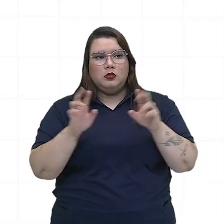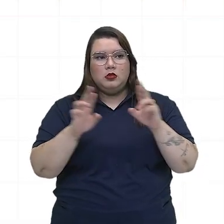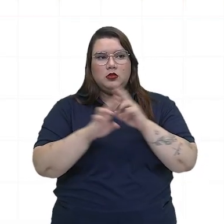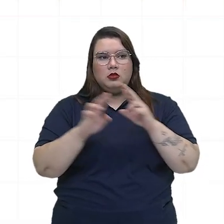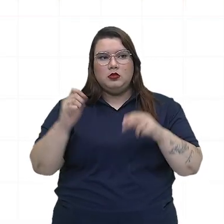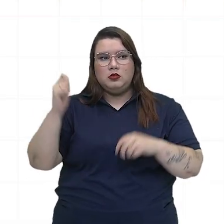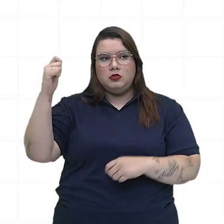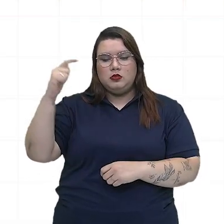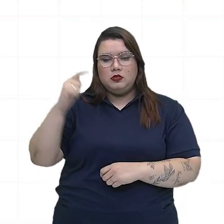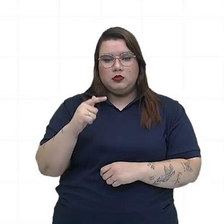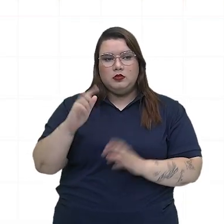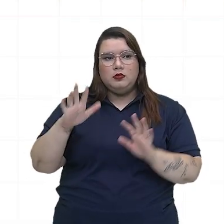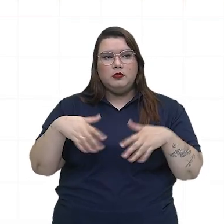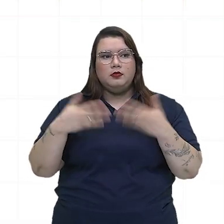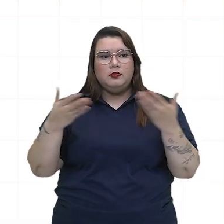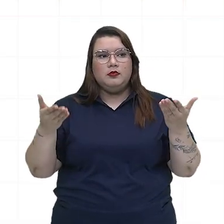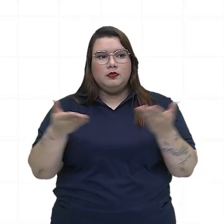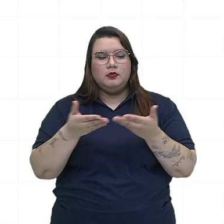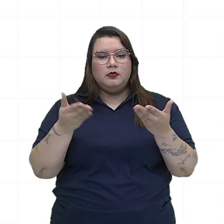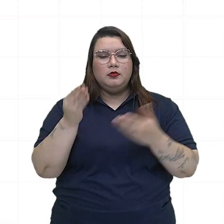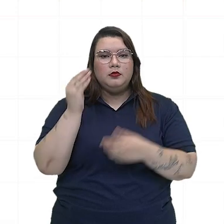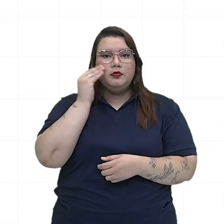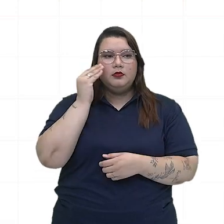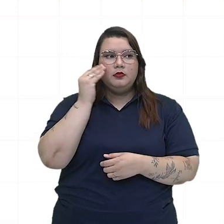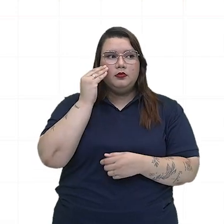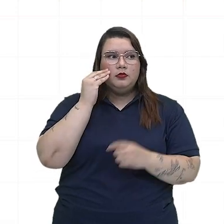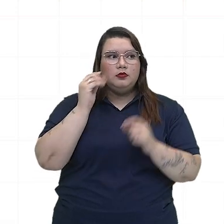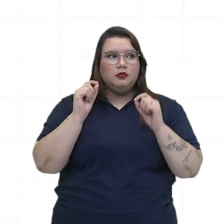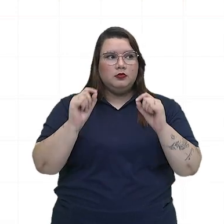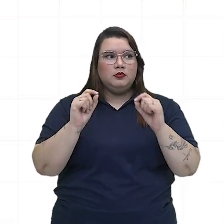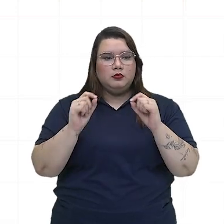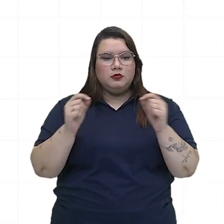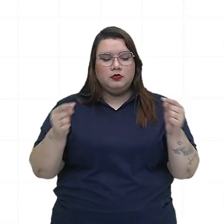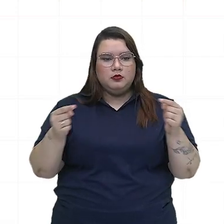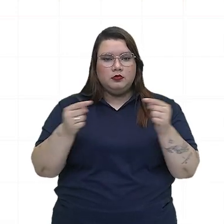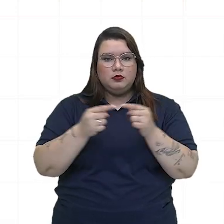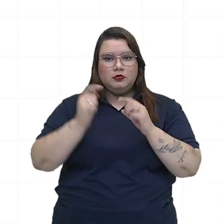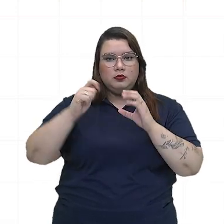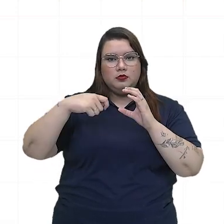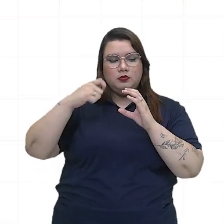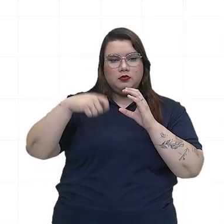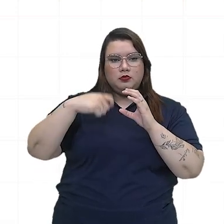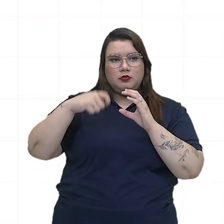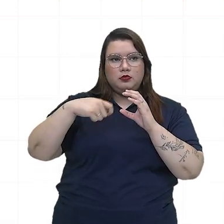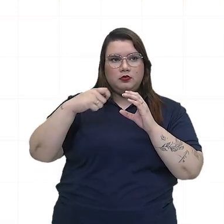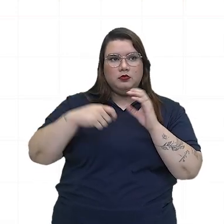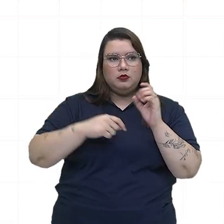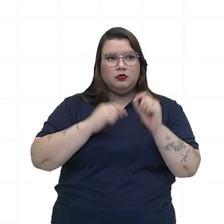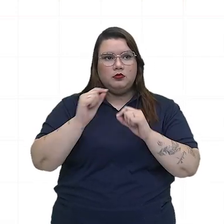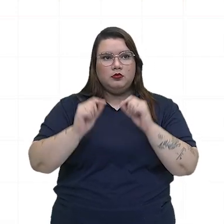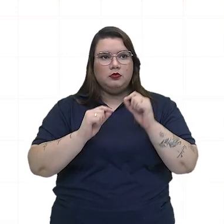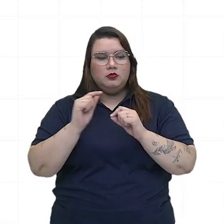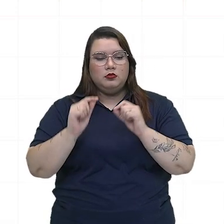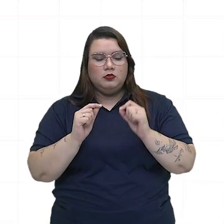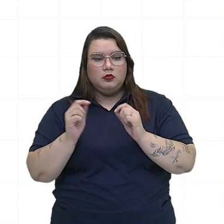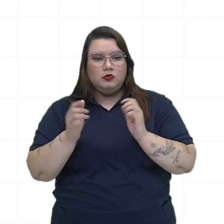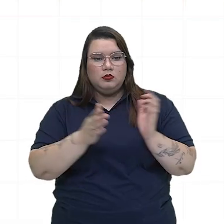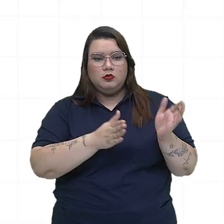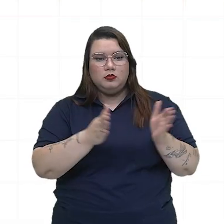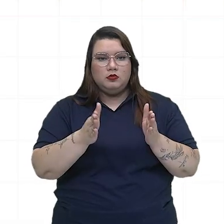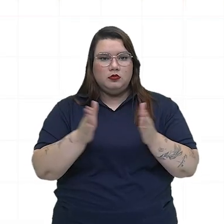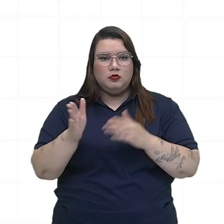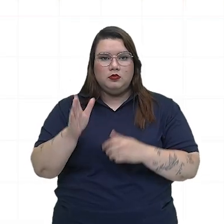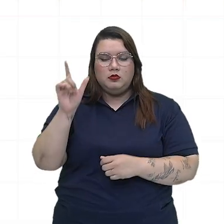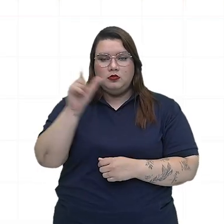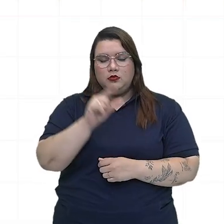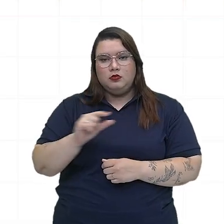Sol. Então, a gente vai acompanhar, através desta animação, as fases da